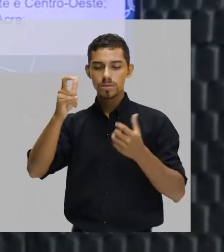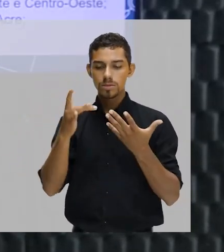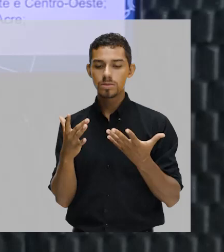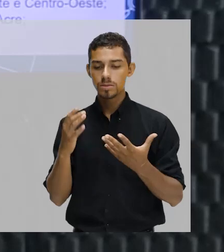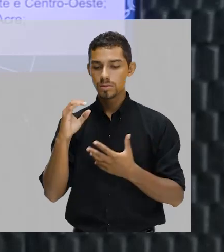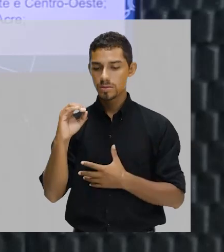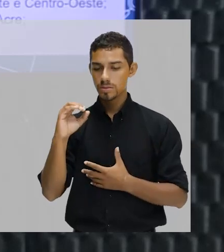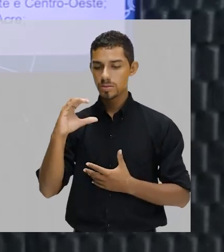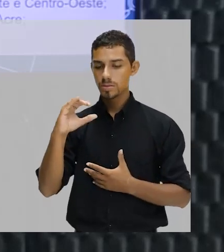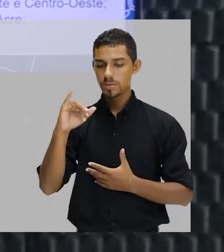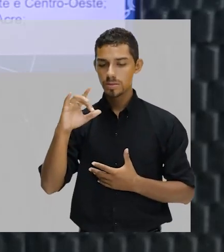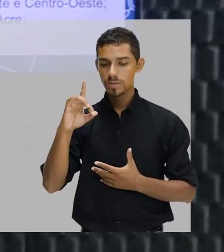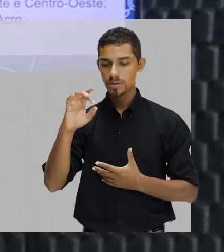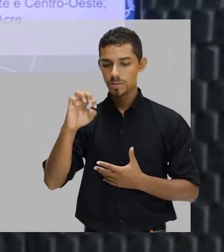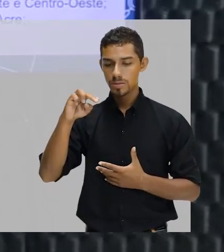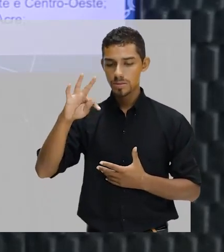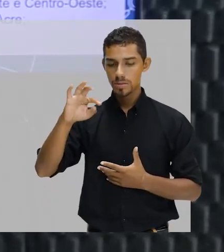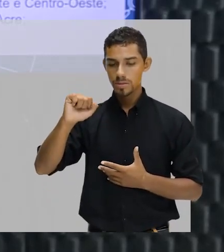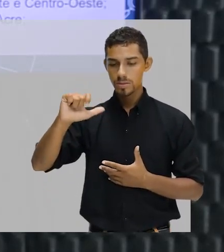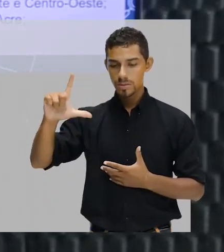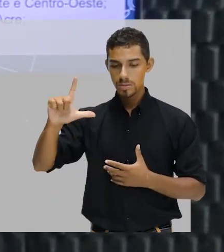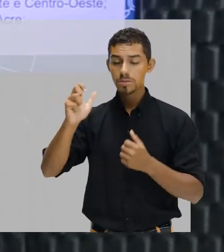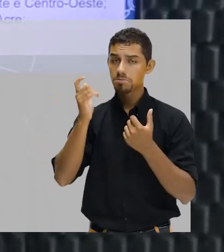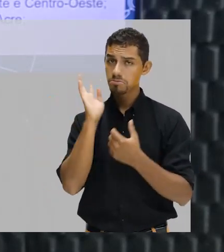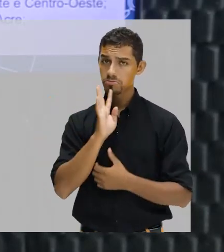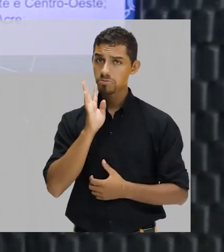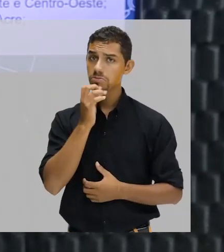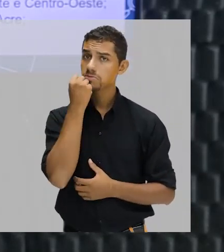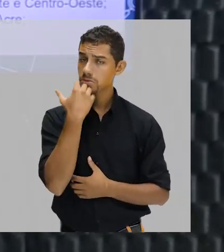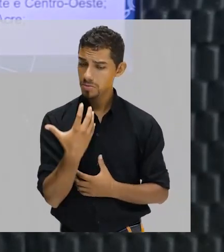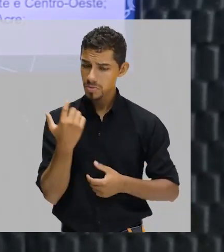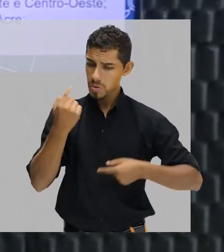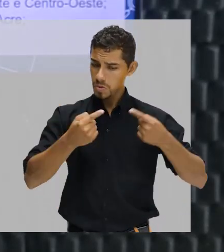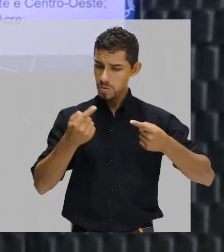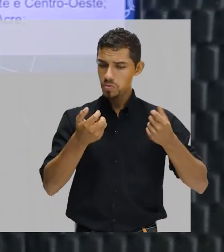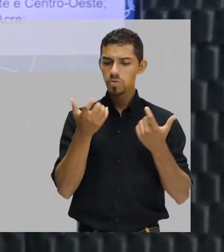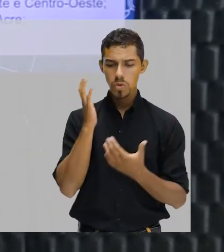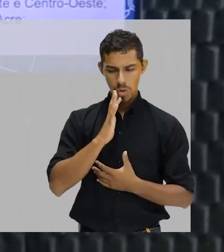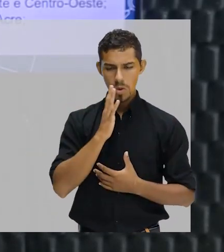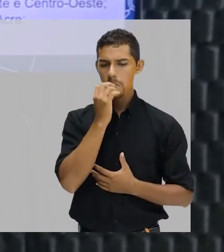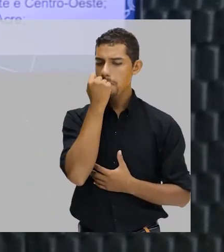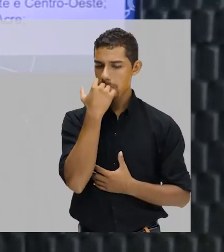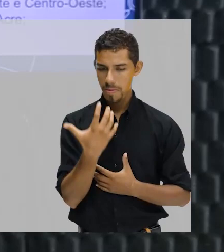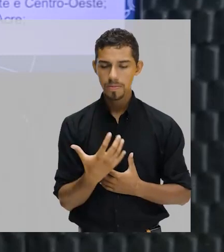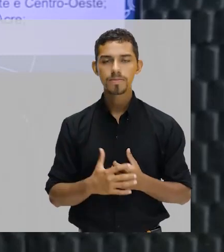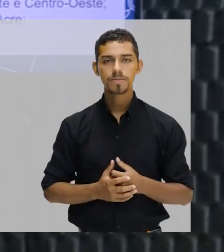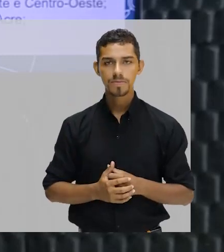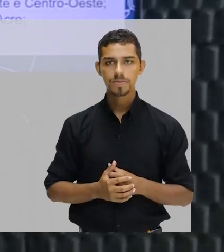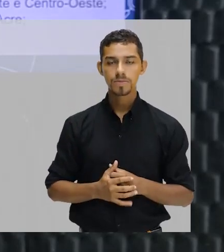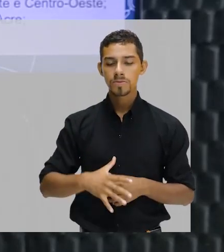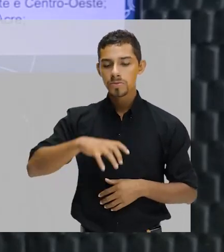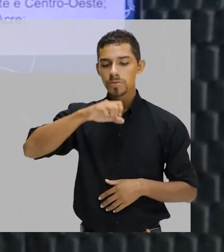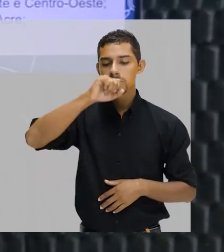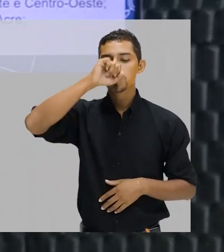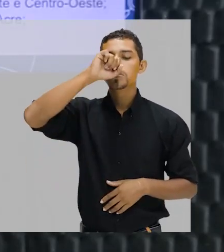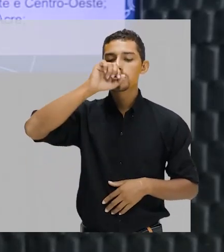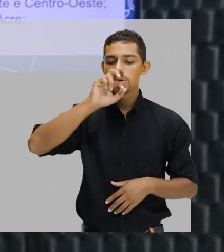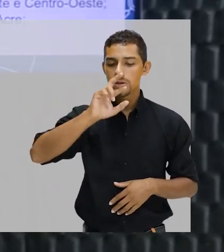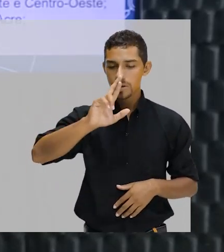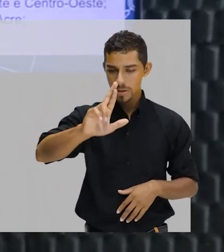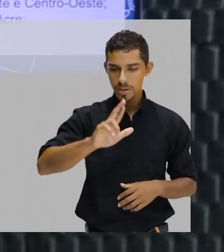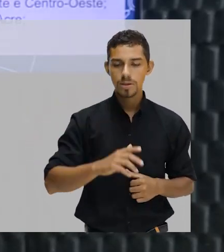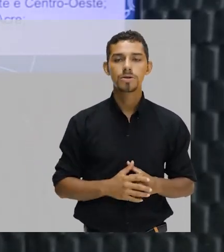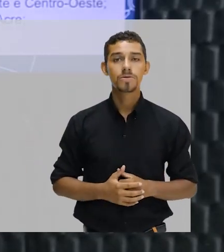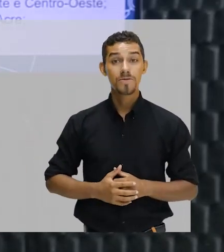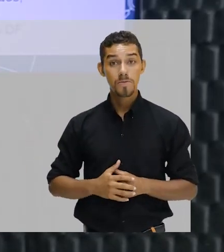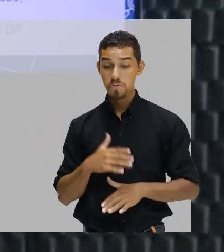ocidental. Beleza? Olha quanta coisa bacana nós discutimos aqui. Muita coisa legal, né? Então, respira, ó,